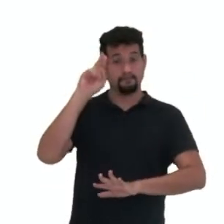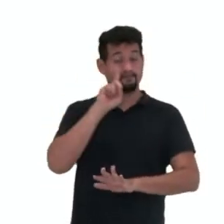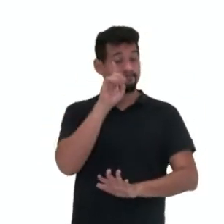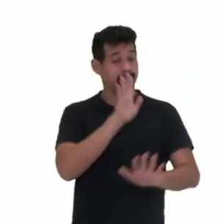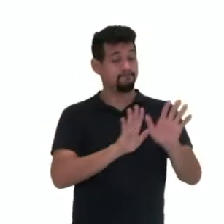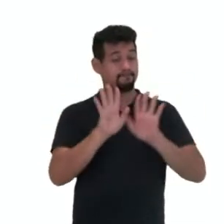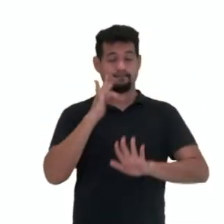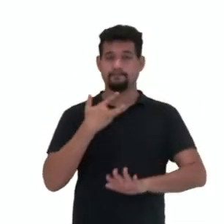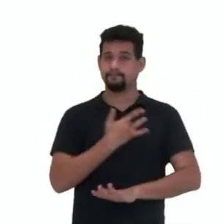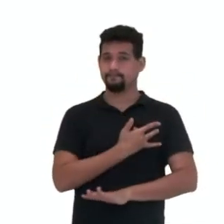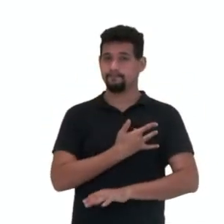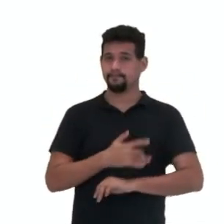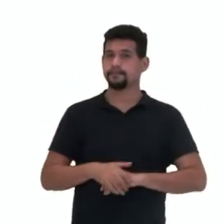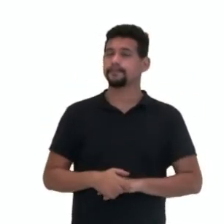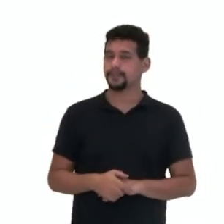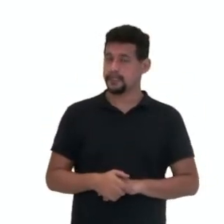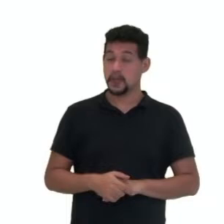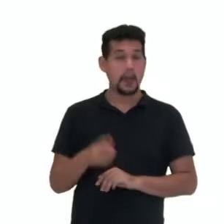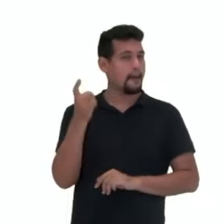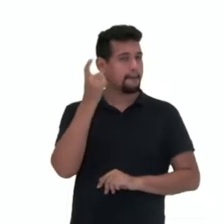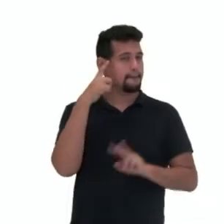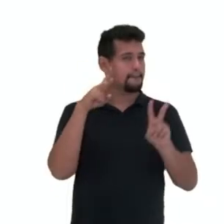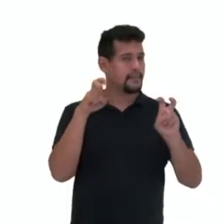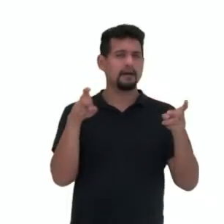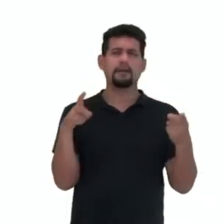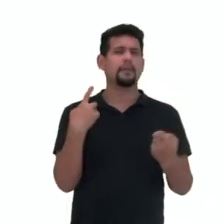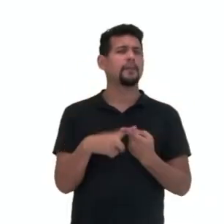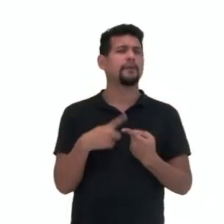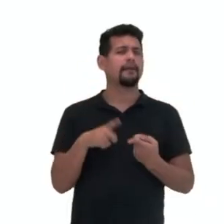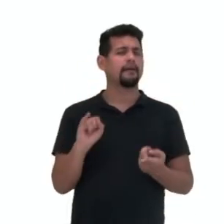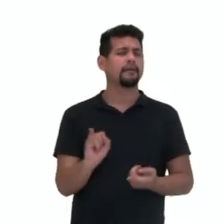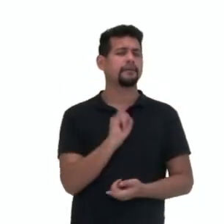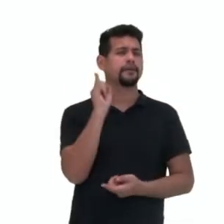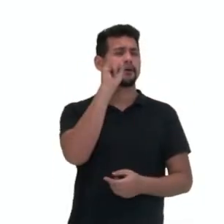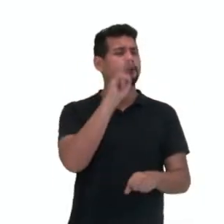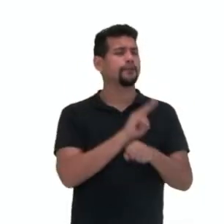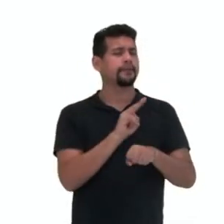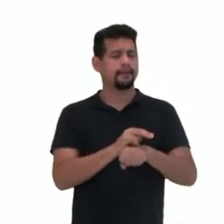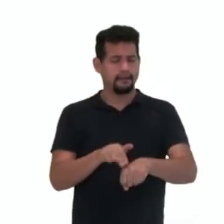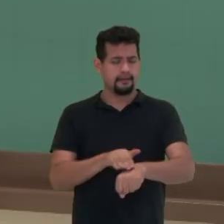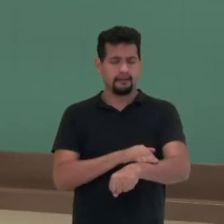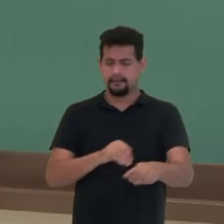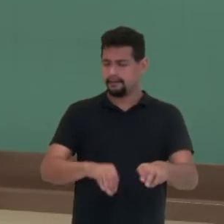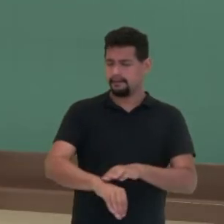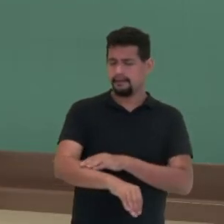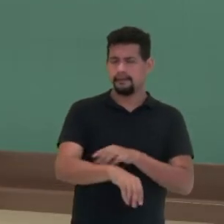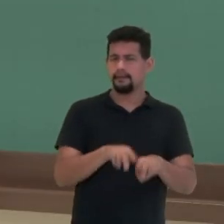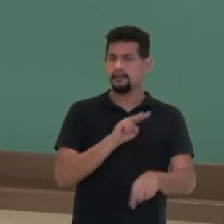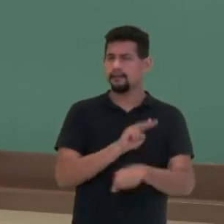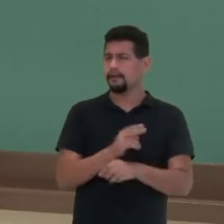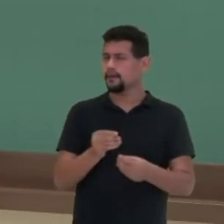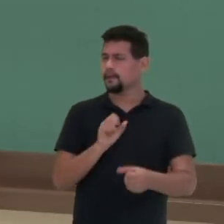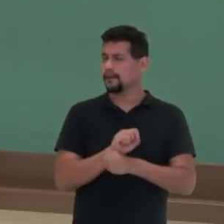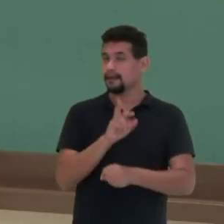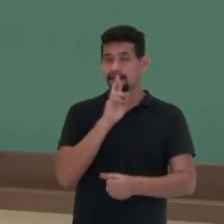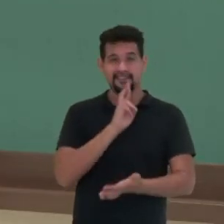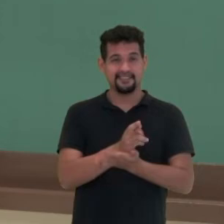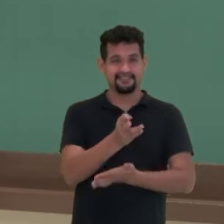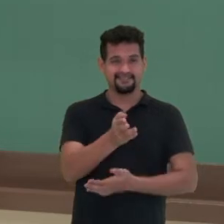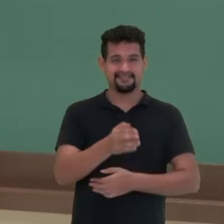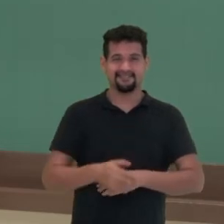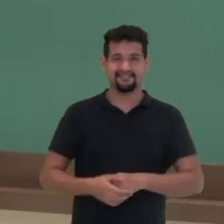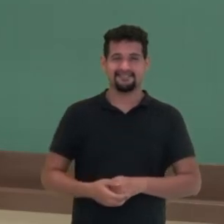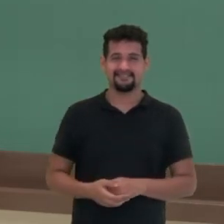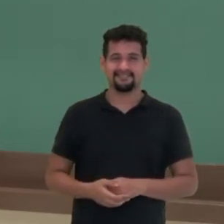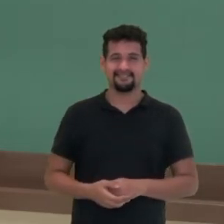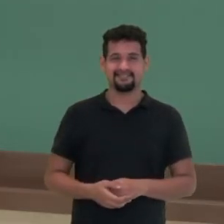perigosos para a saúde. Pensando nisso, por que é importante cuidar da pele e a proteger? Vou dar um tempinho para vocês